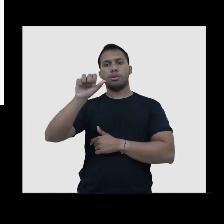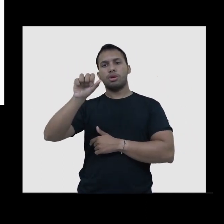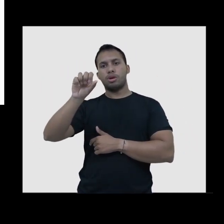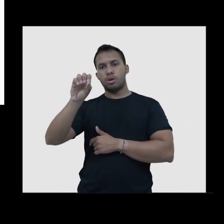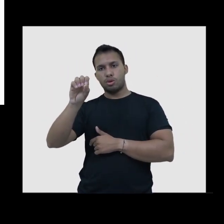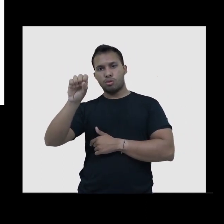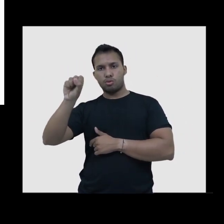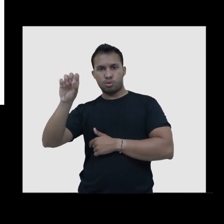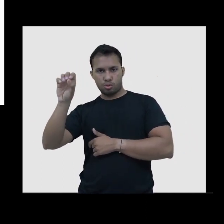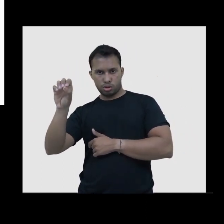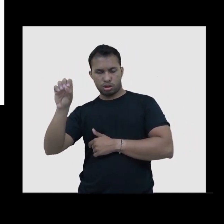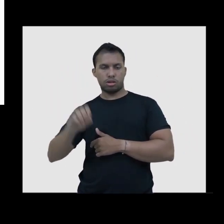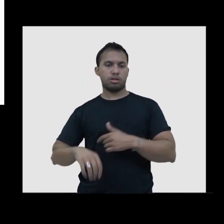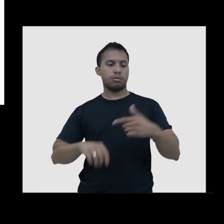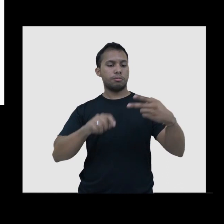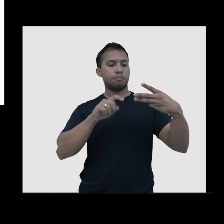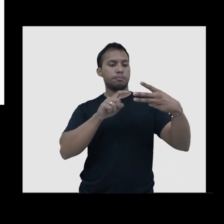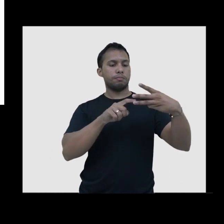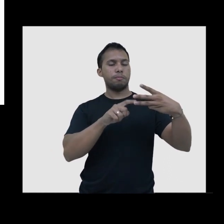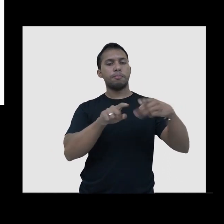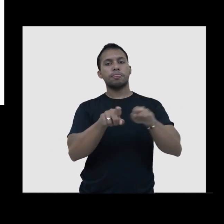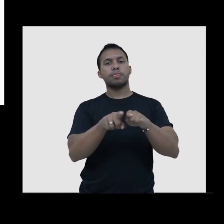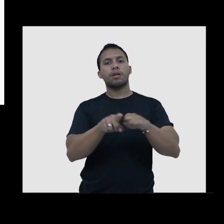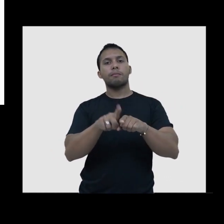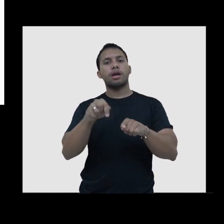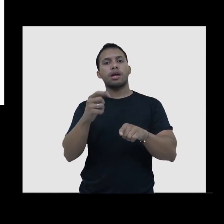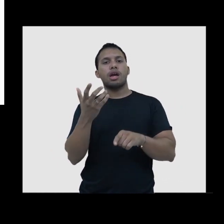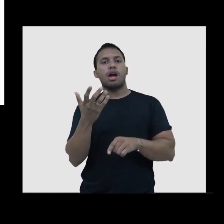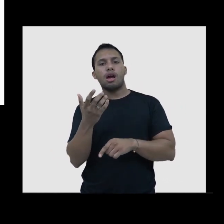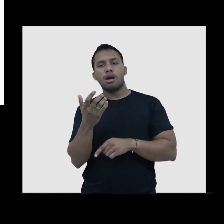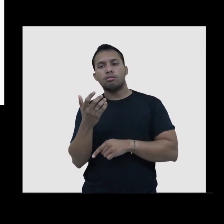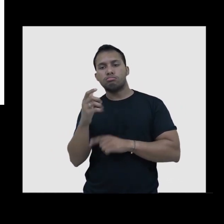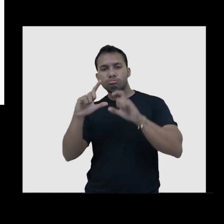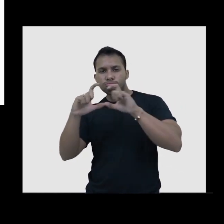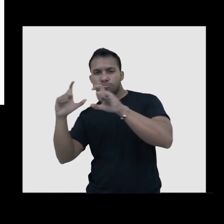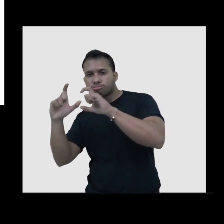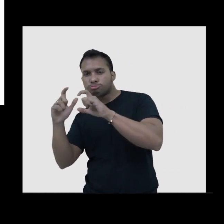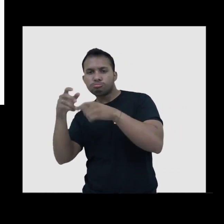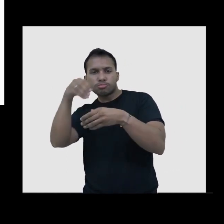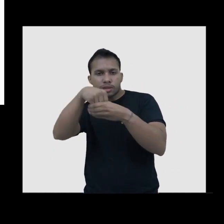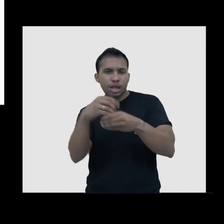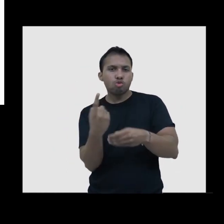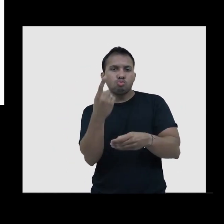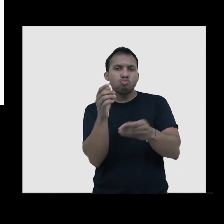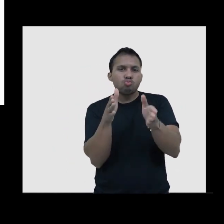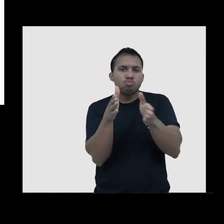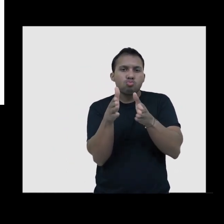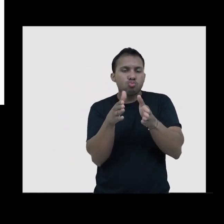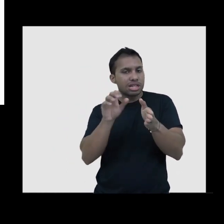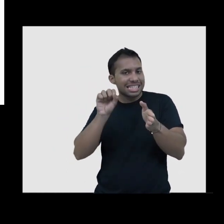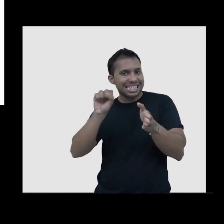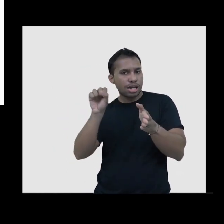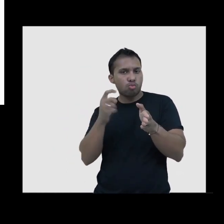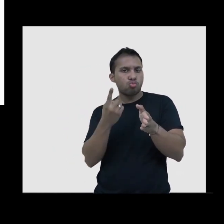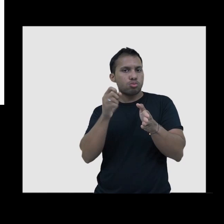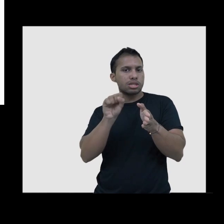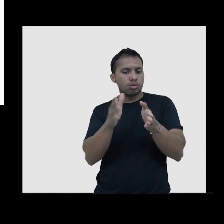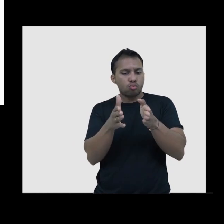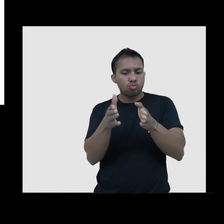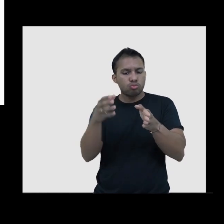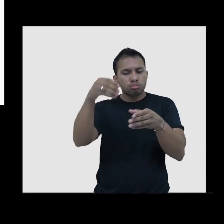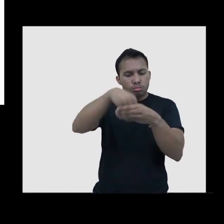por 1080. E o outro ponto importante a observar é a taxa de quadros, que aqui é 29 quadros